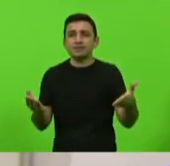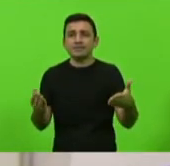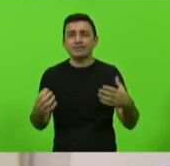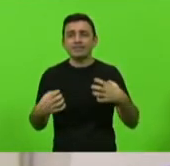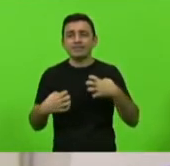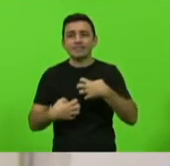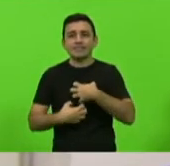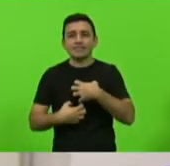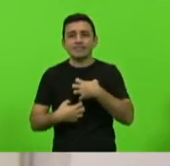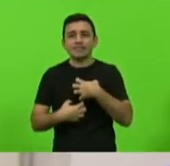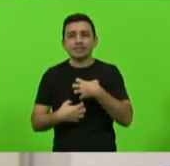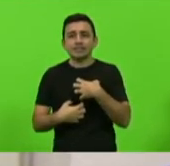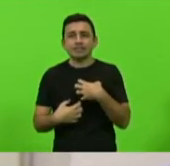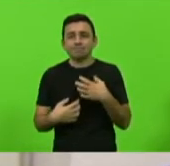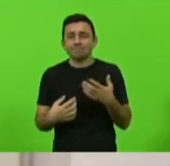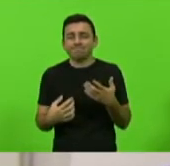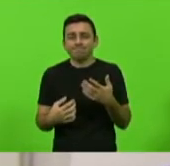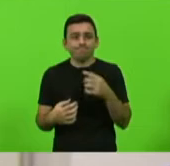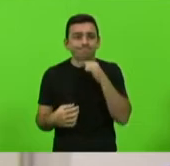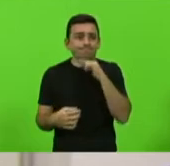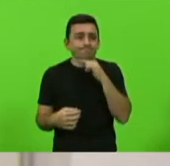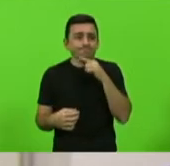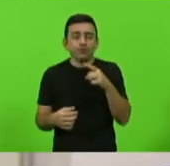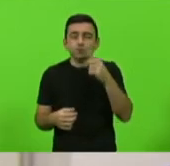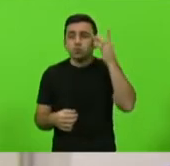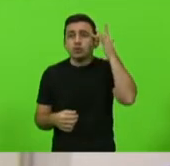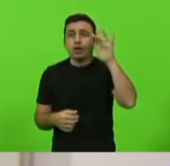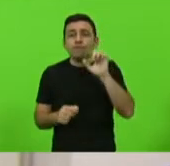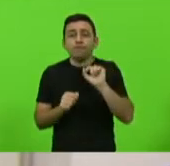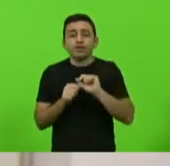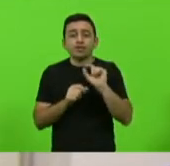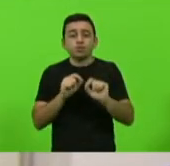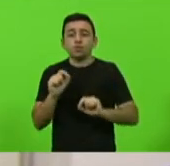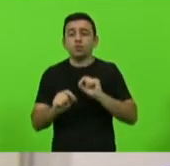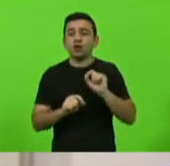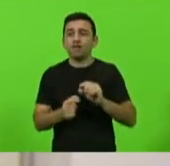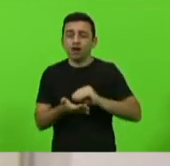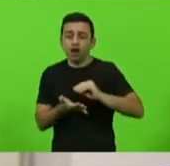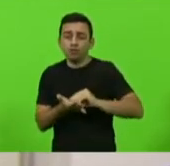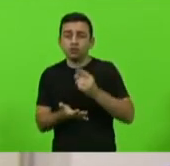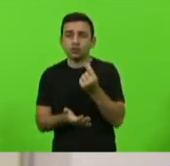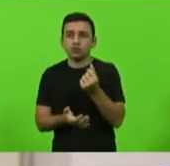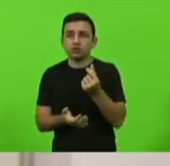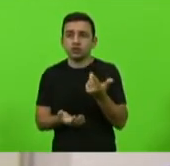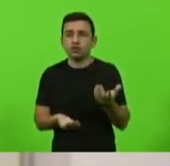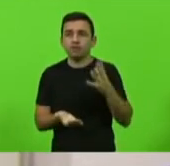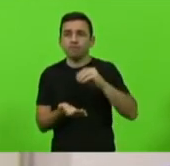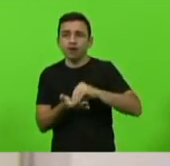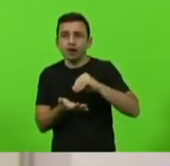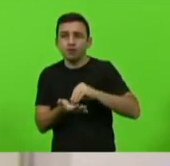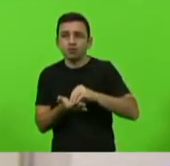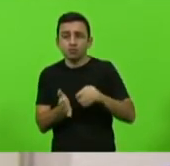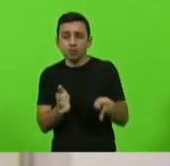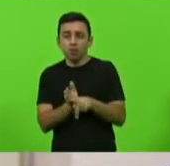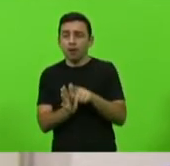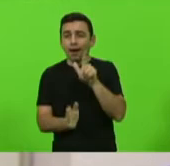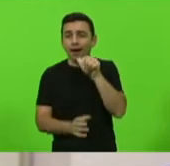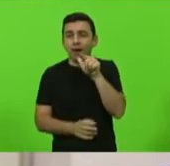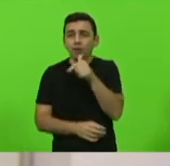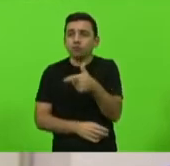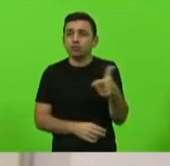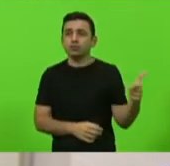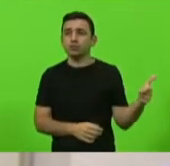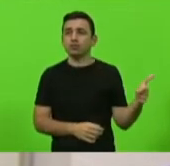completamente amarrados, sem ter o que fazer, por escassez de recurso e por escassez da própria água, né? Não tem, não,